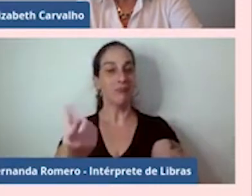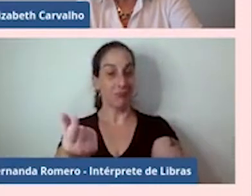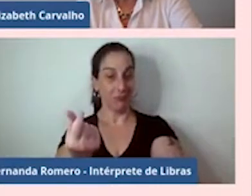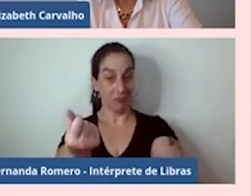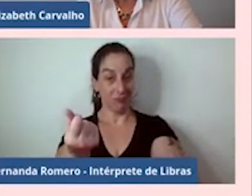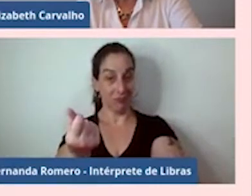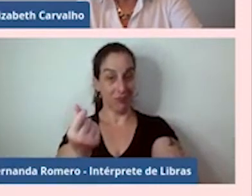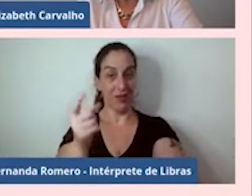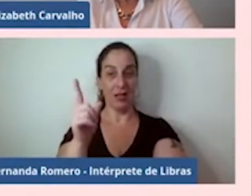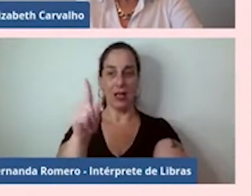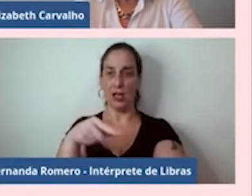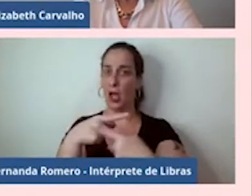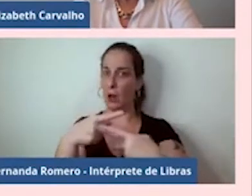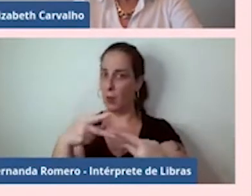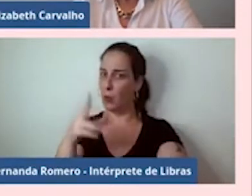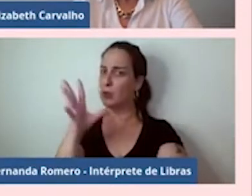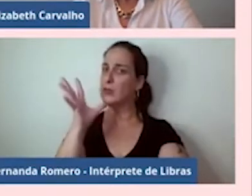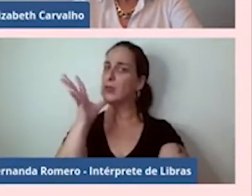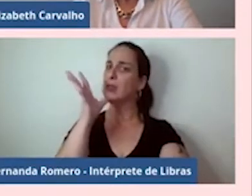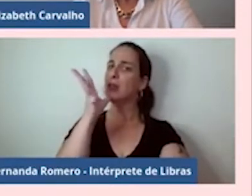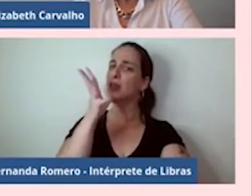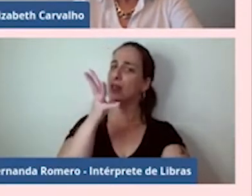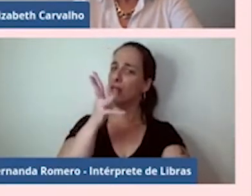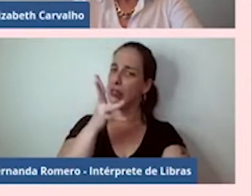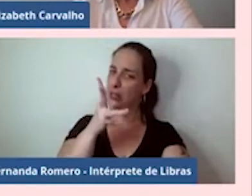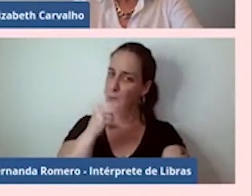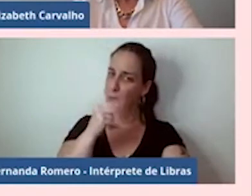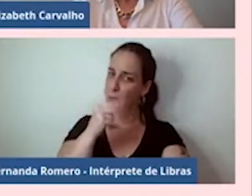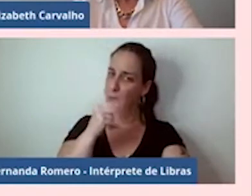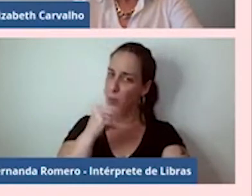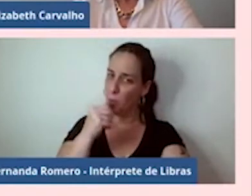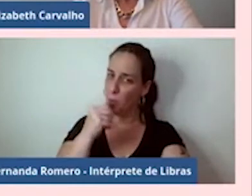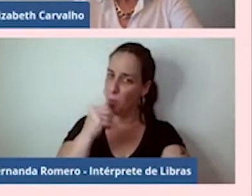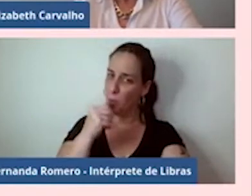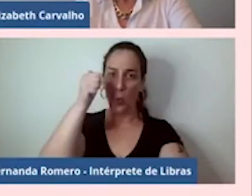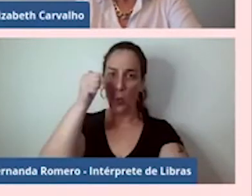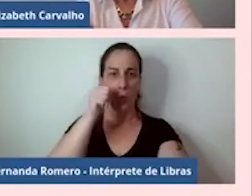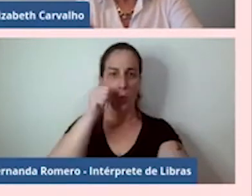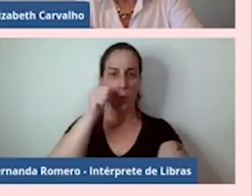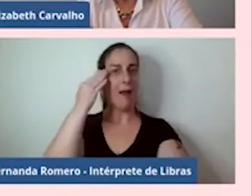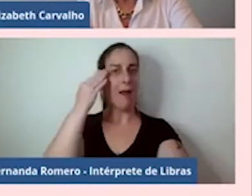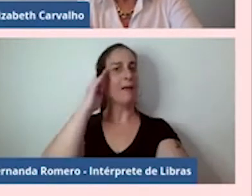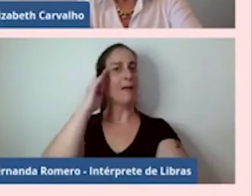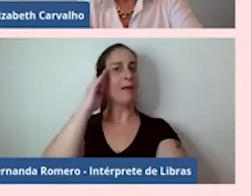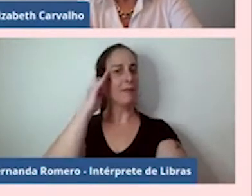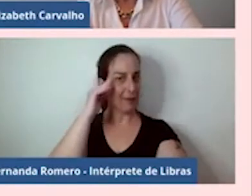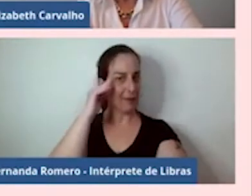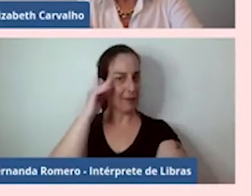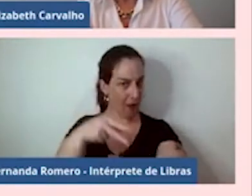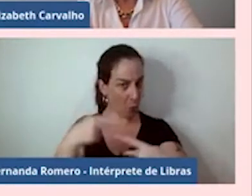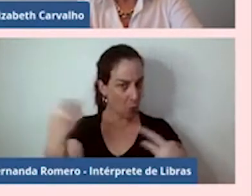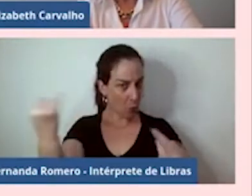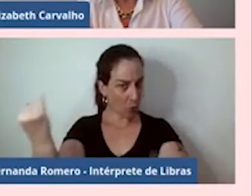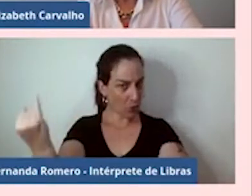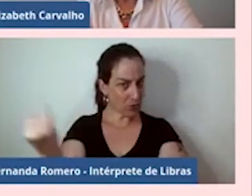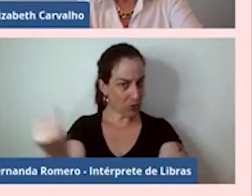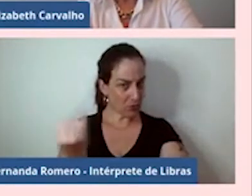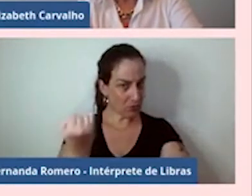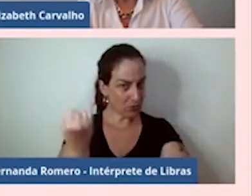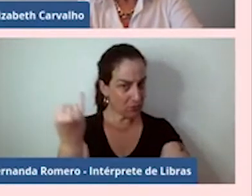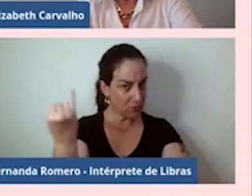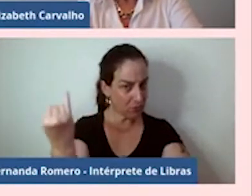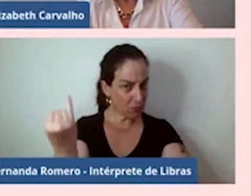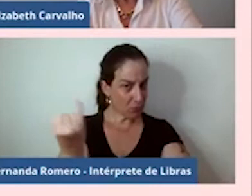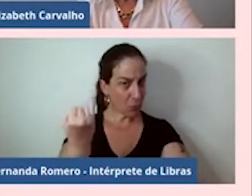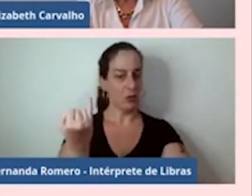que demorou muito tempo para as mulheres entenderem que é algo muito importante, que é algo muito relevante, que é